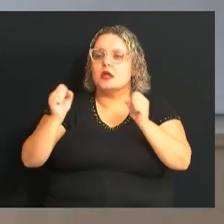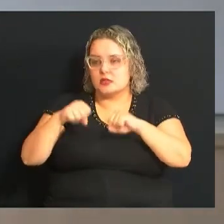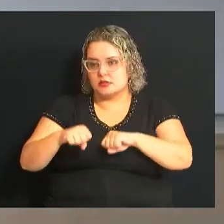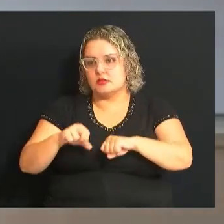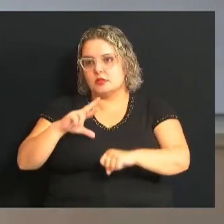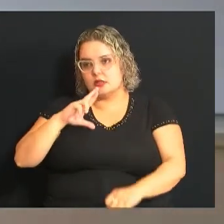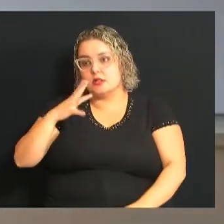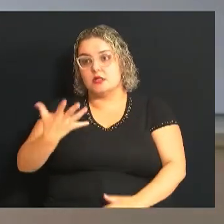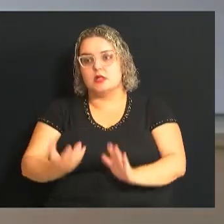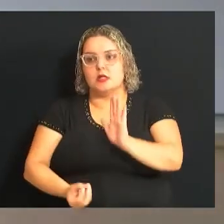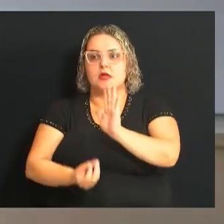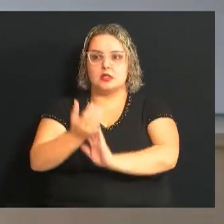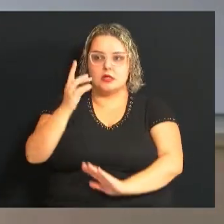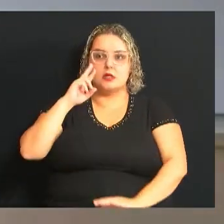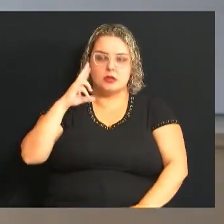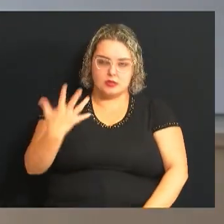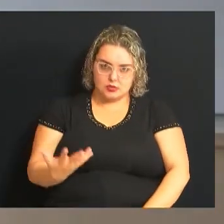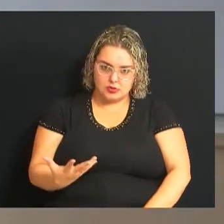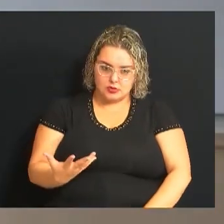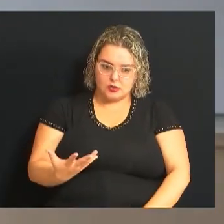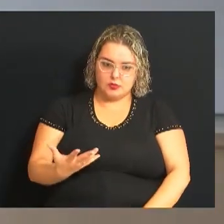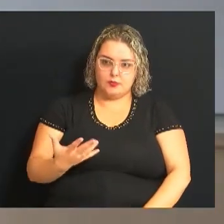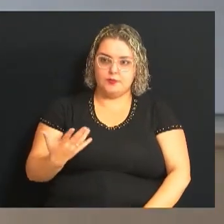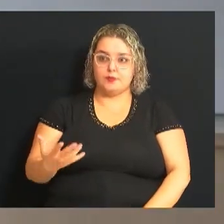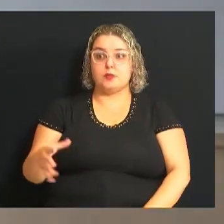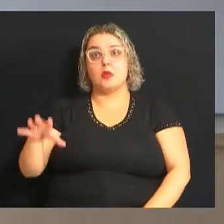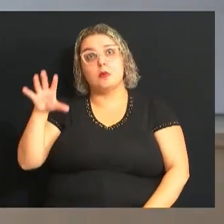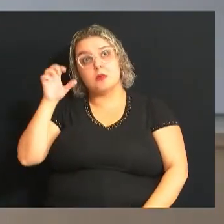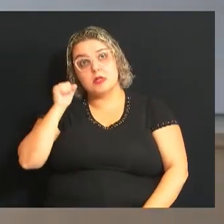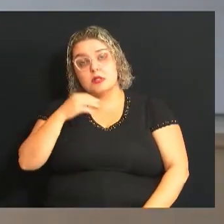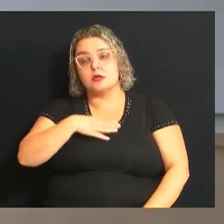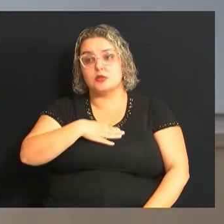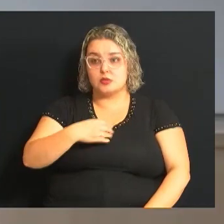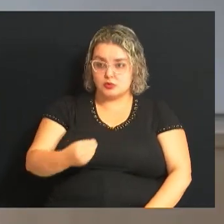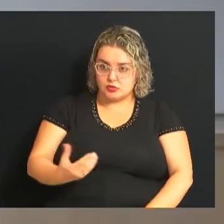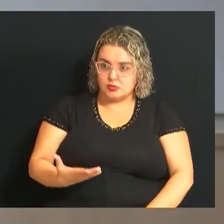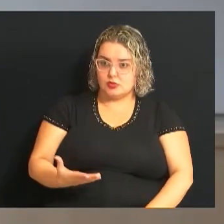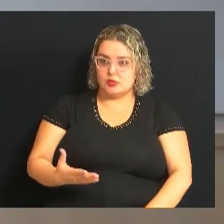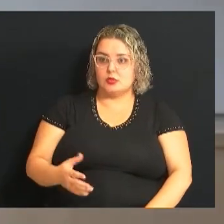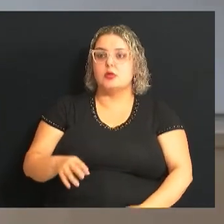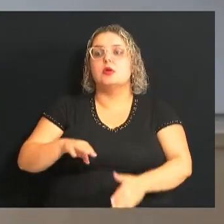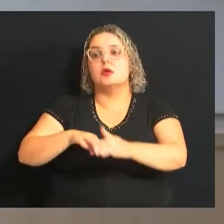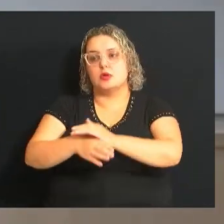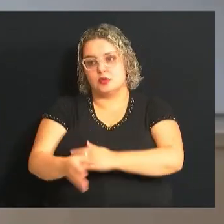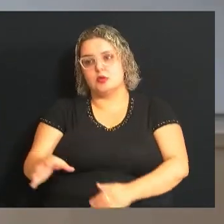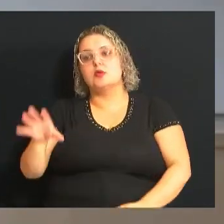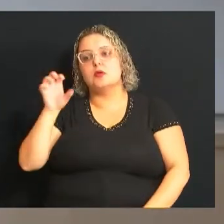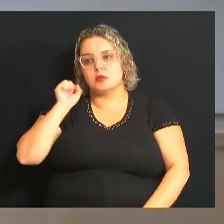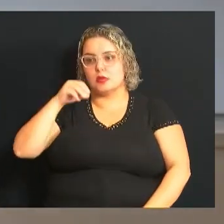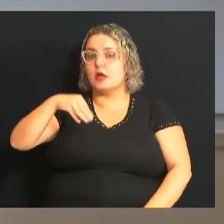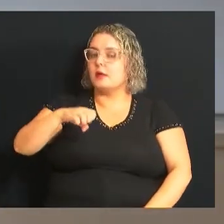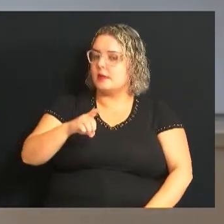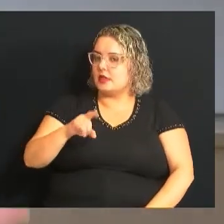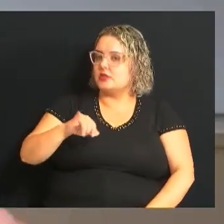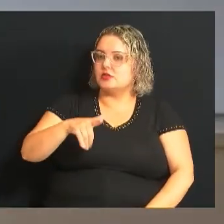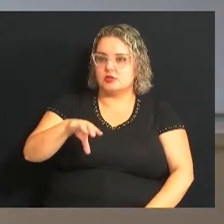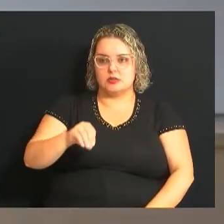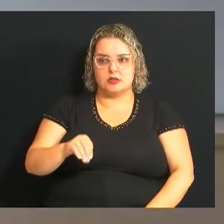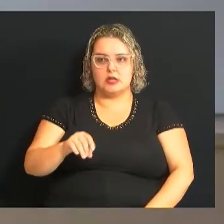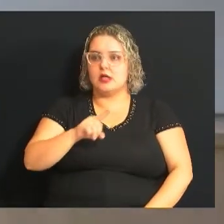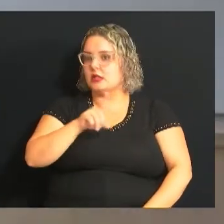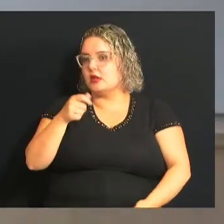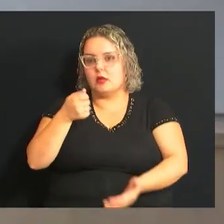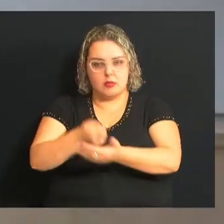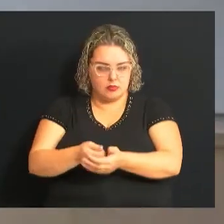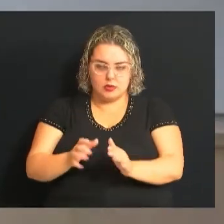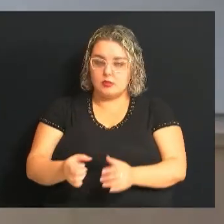soluções. Sobre a escuta dos filhos, eu costumo escutar os filhos na mediação, não obrigatoriamente,